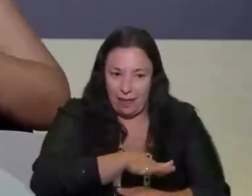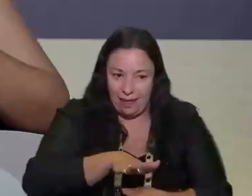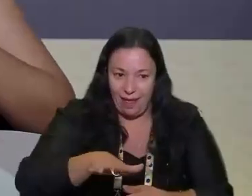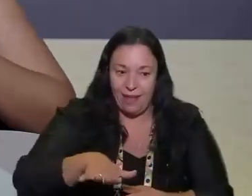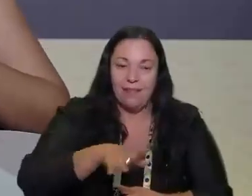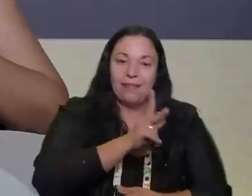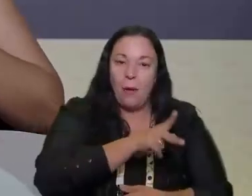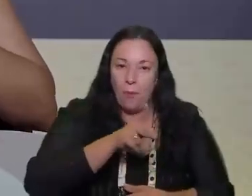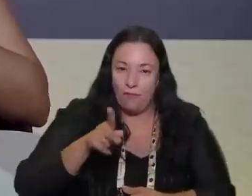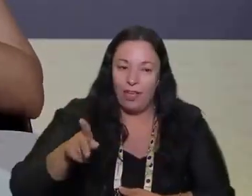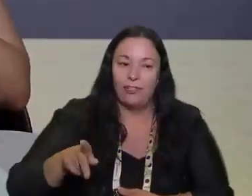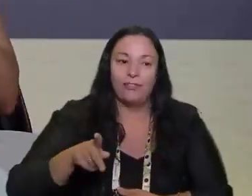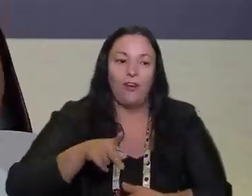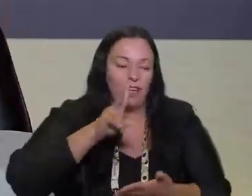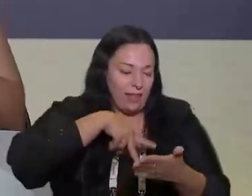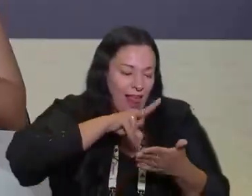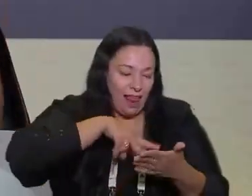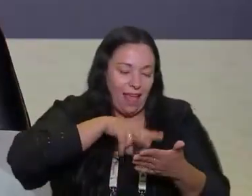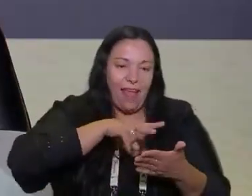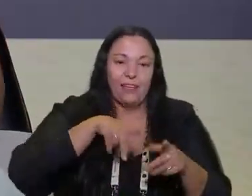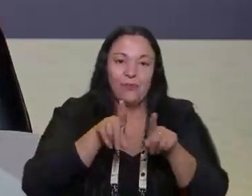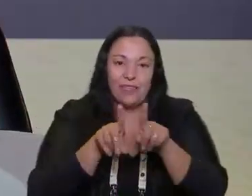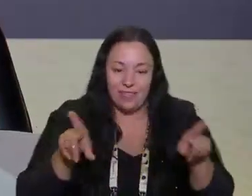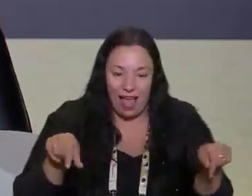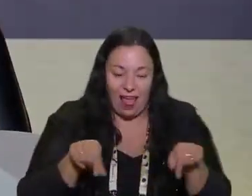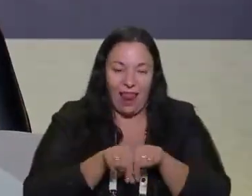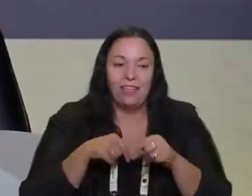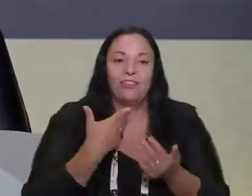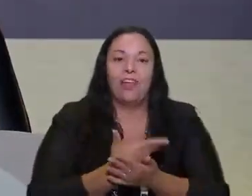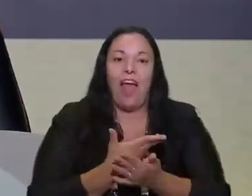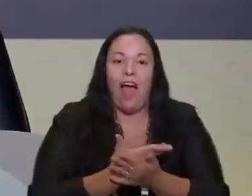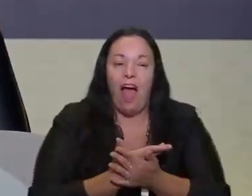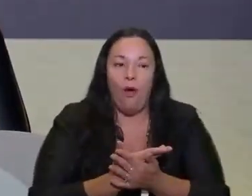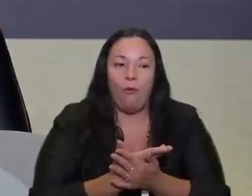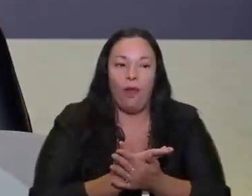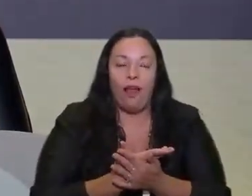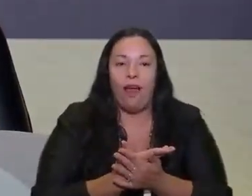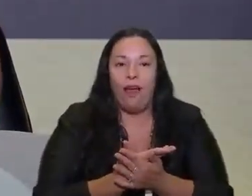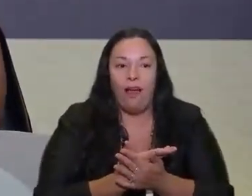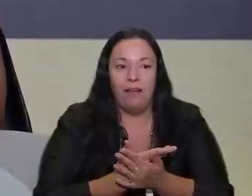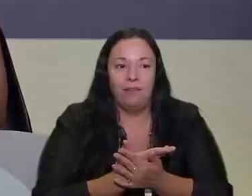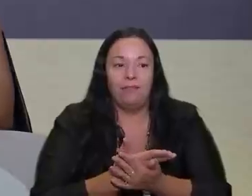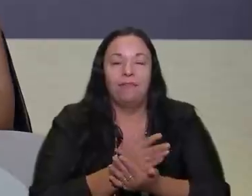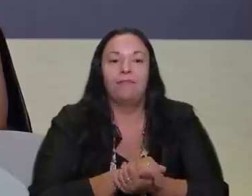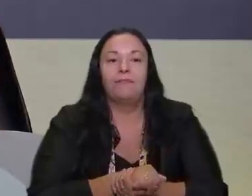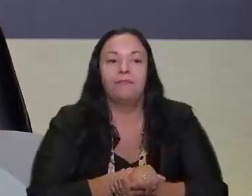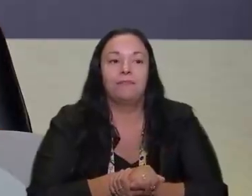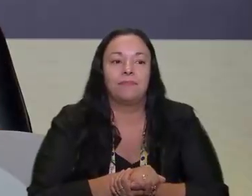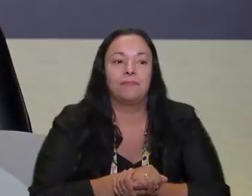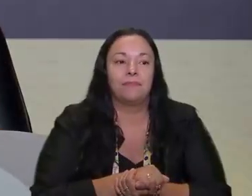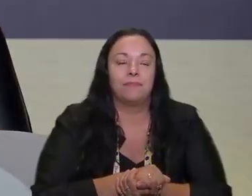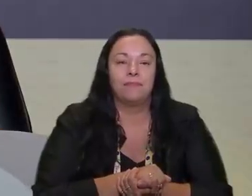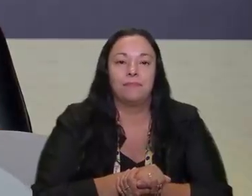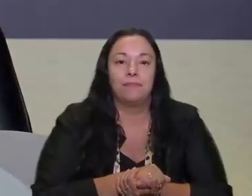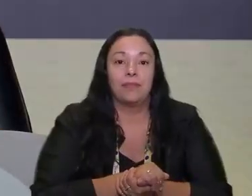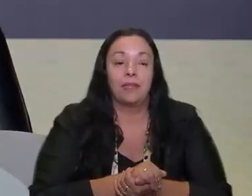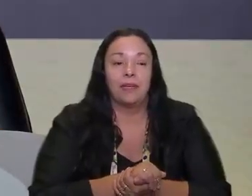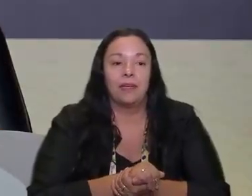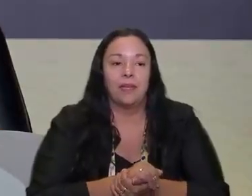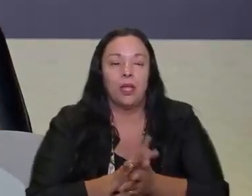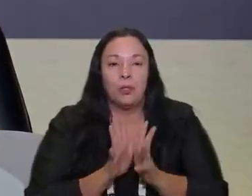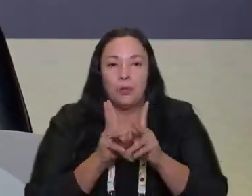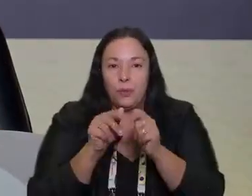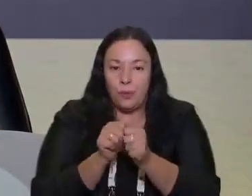professor que está lendo em sala de aula, não especificamente para criança, ou pelo menos não ainda para criança. Todos